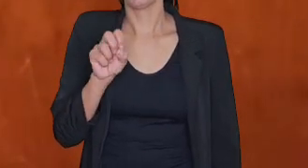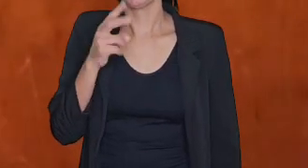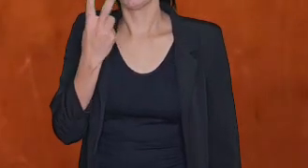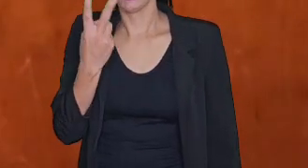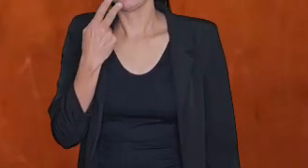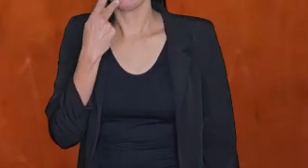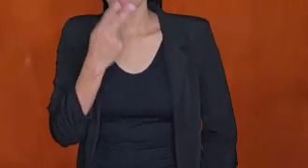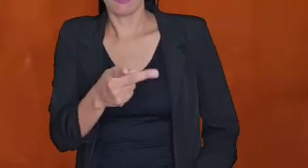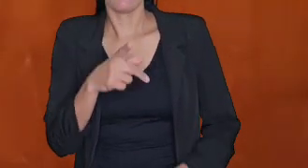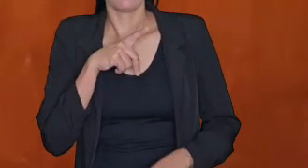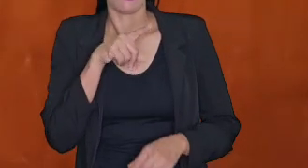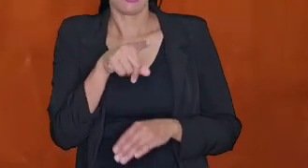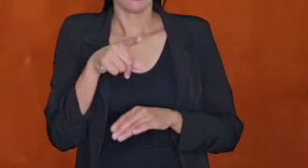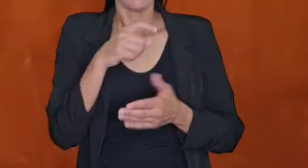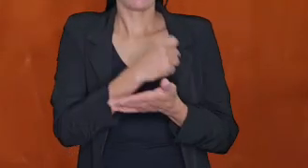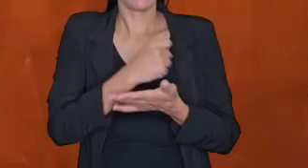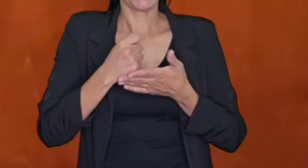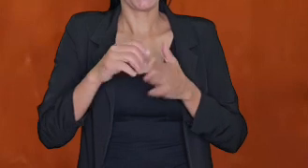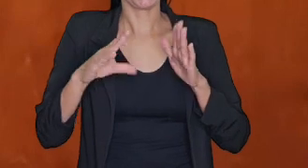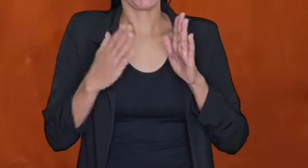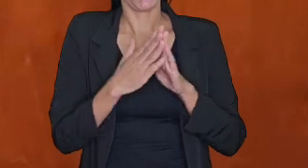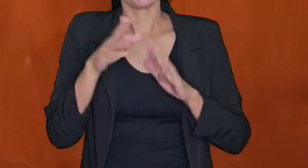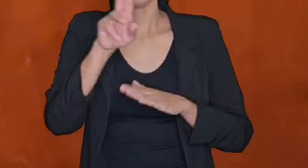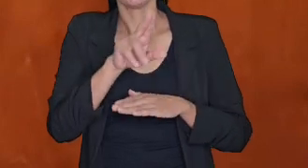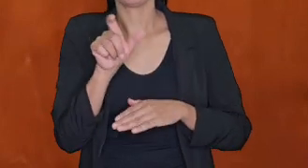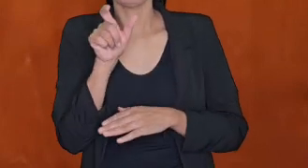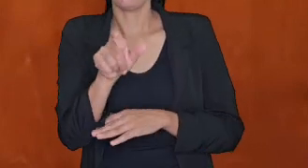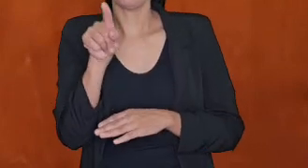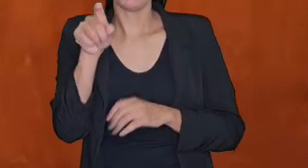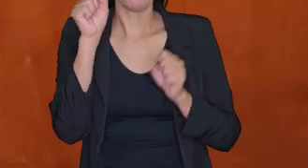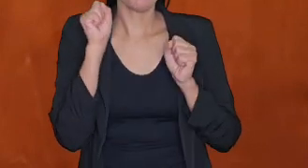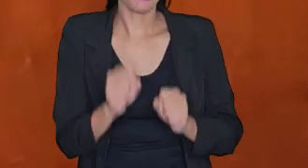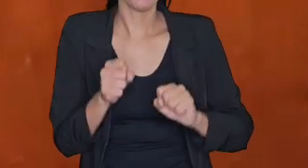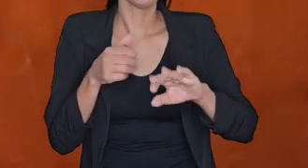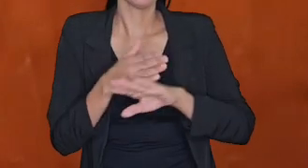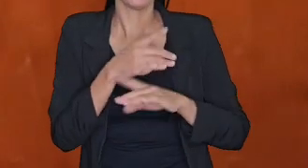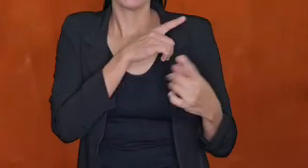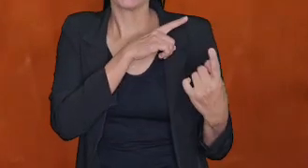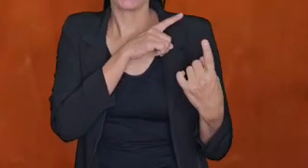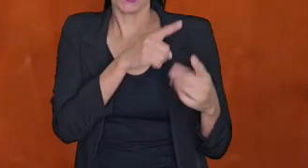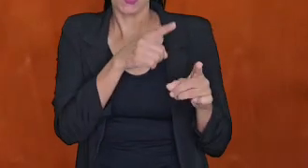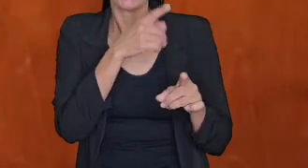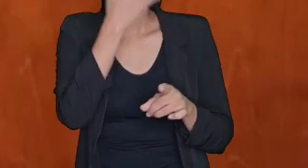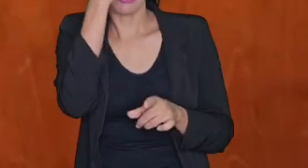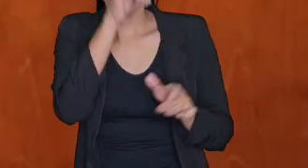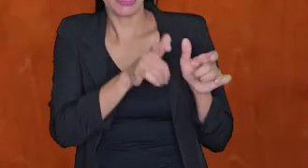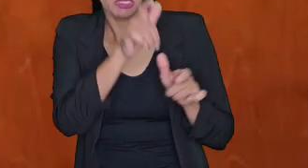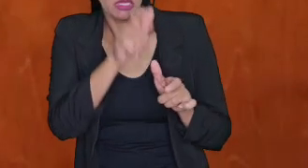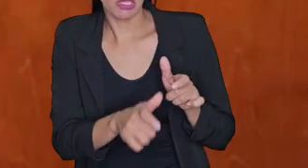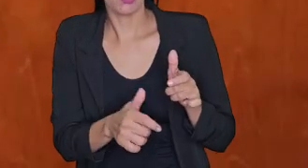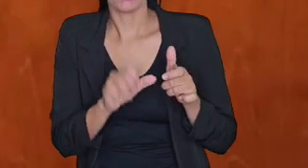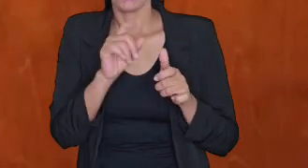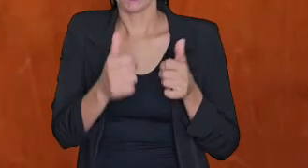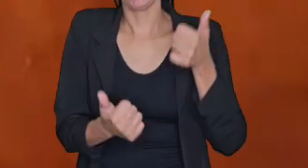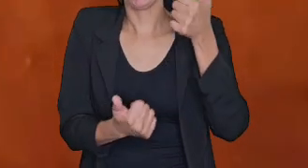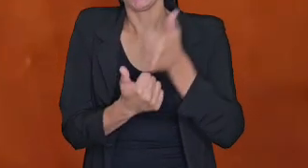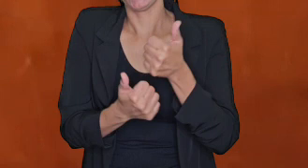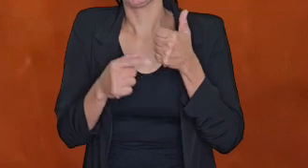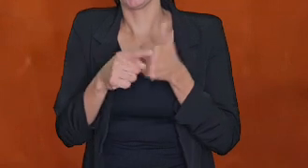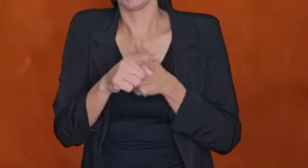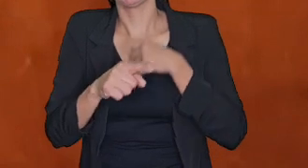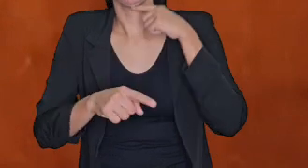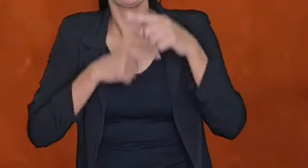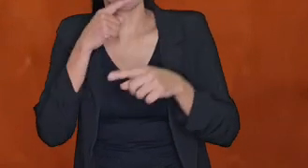a 14382, que ela fala em adjudicação compulsória no cartório, e ela usa o termo que você poderia entrar contra